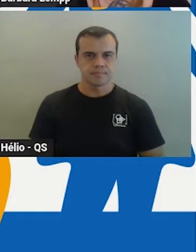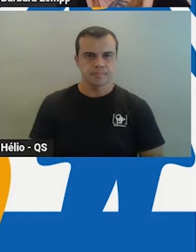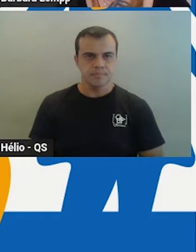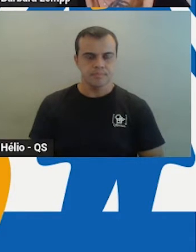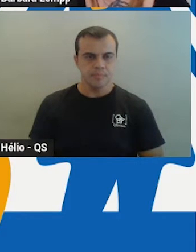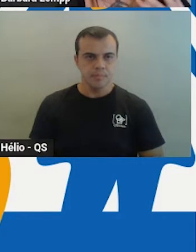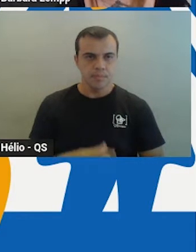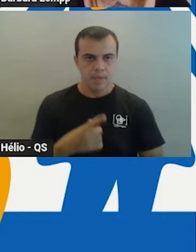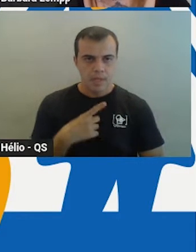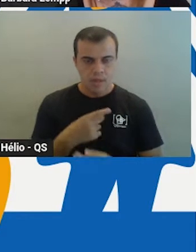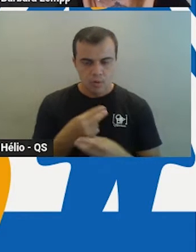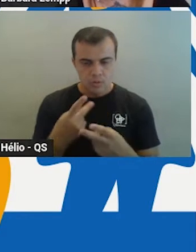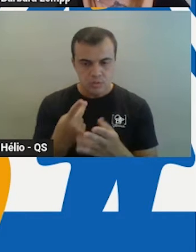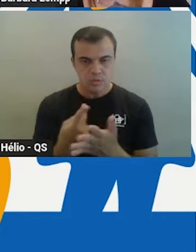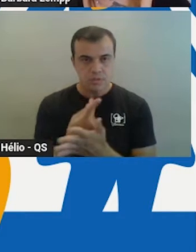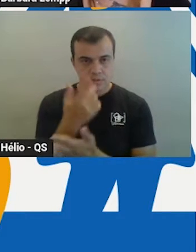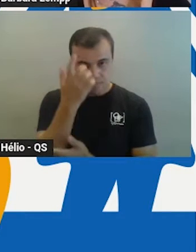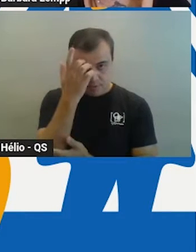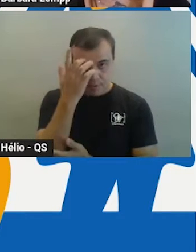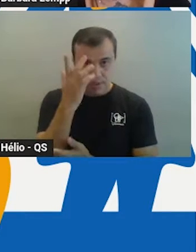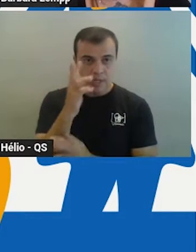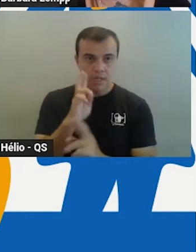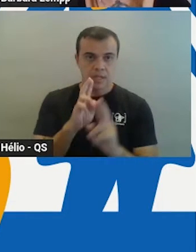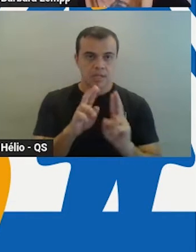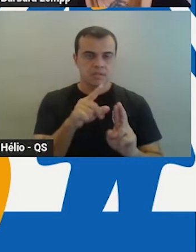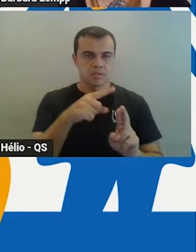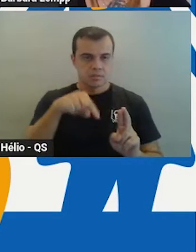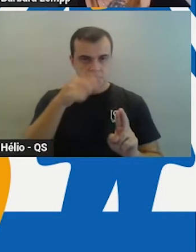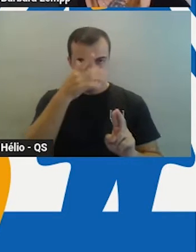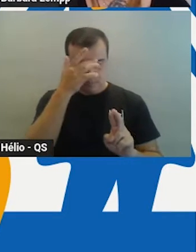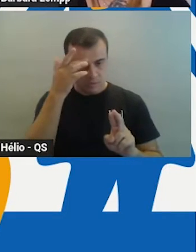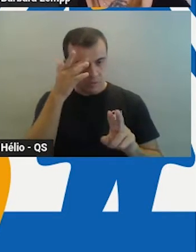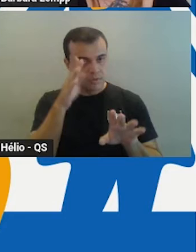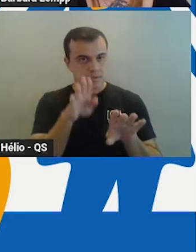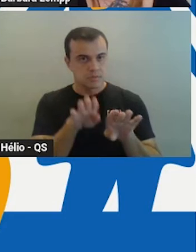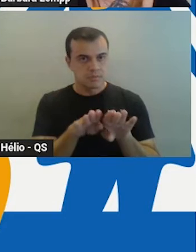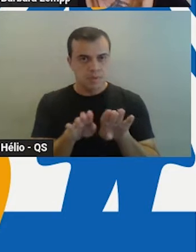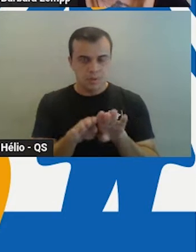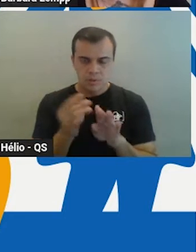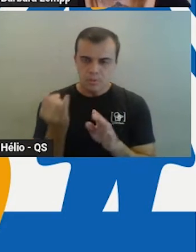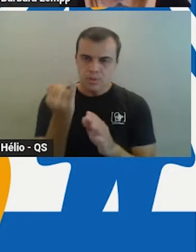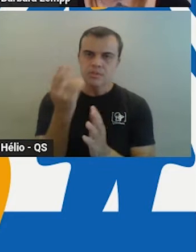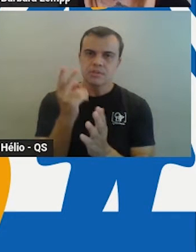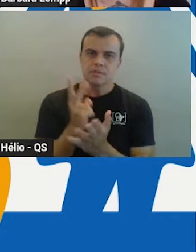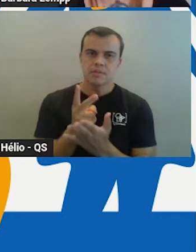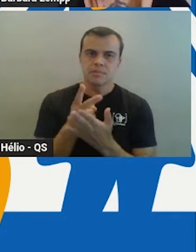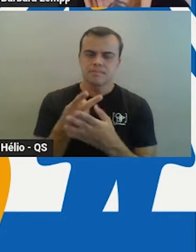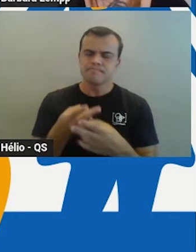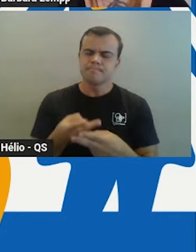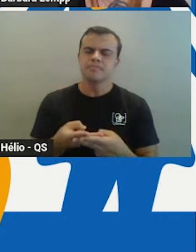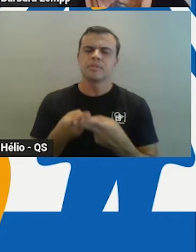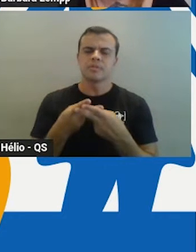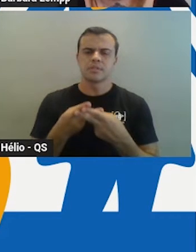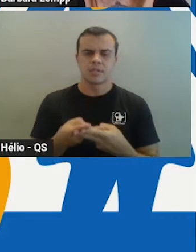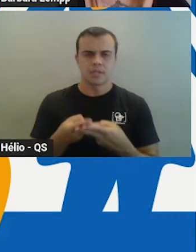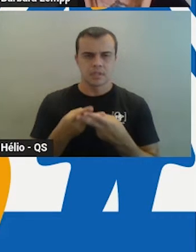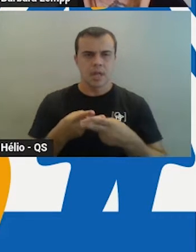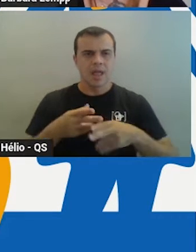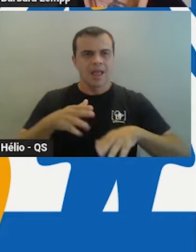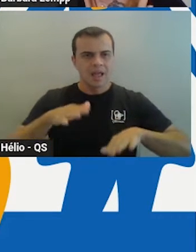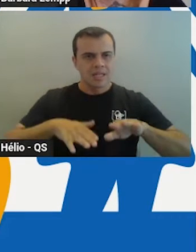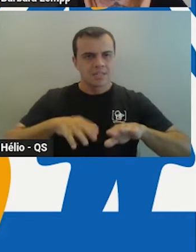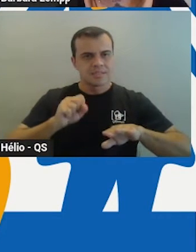ver se tem algo que pode facilitar a interação com as pessoas também. É muito importante ser paciente, às vezes sim,